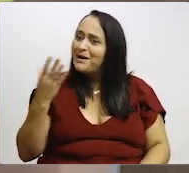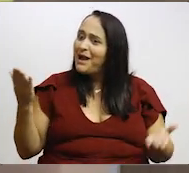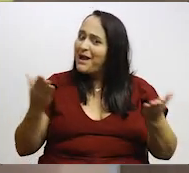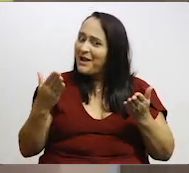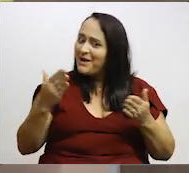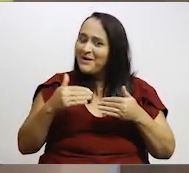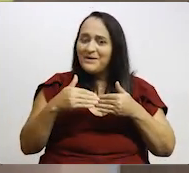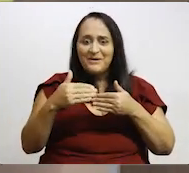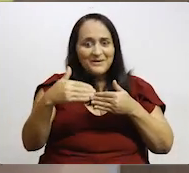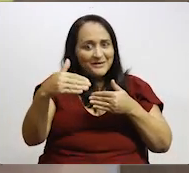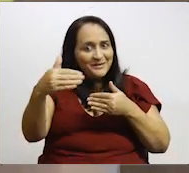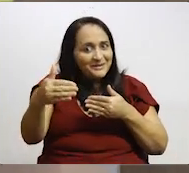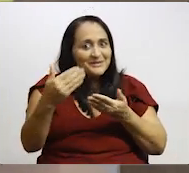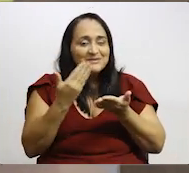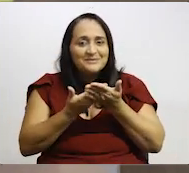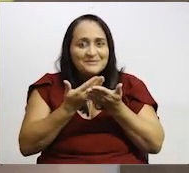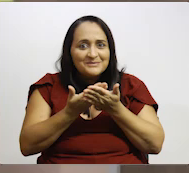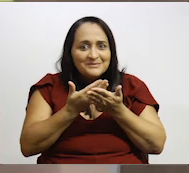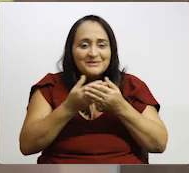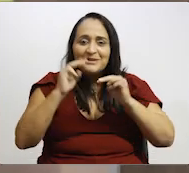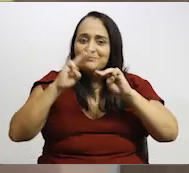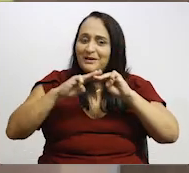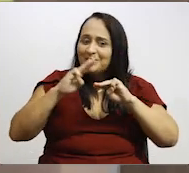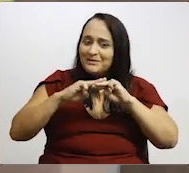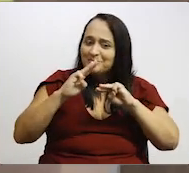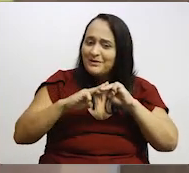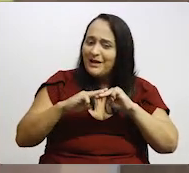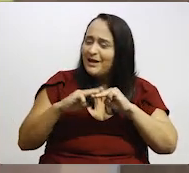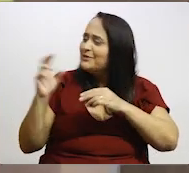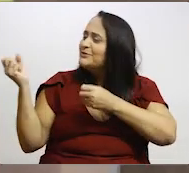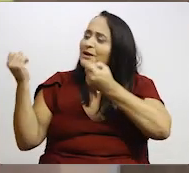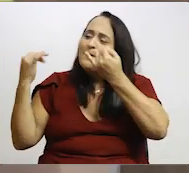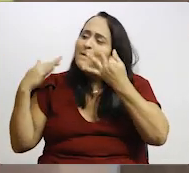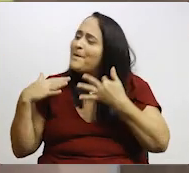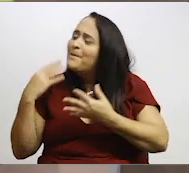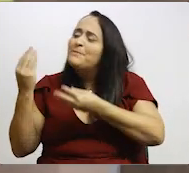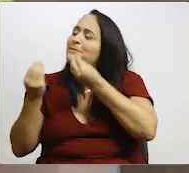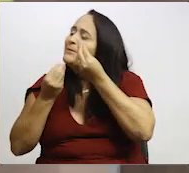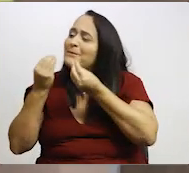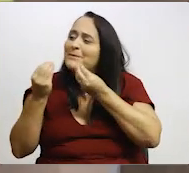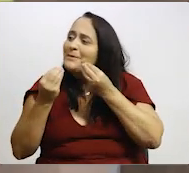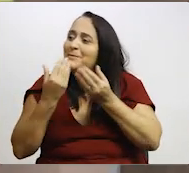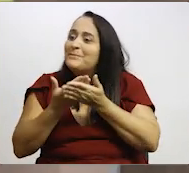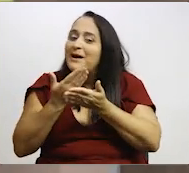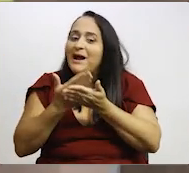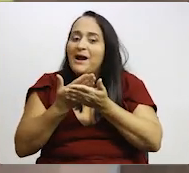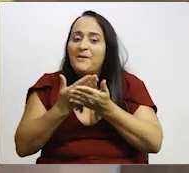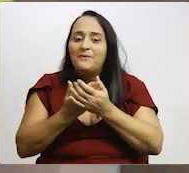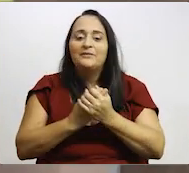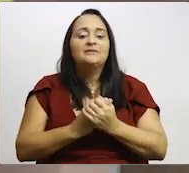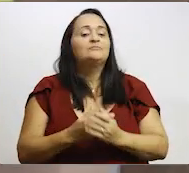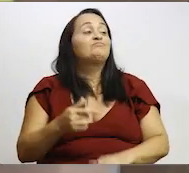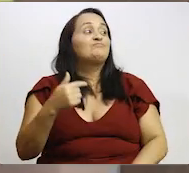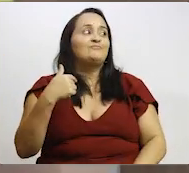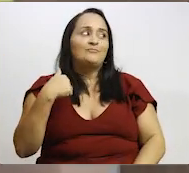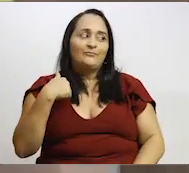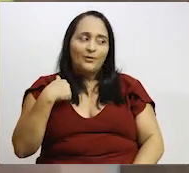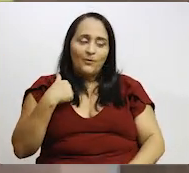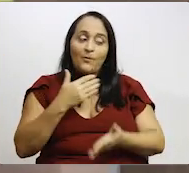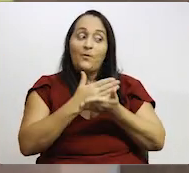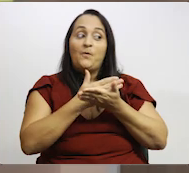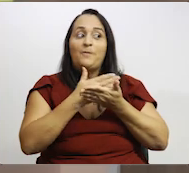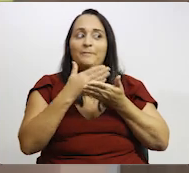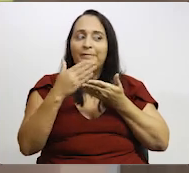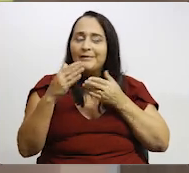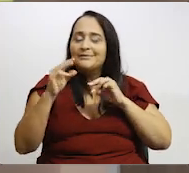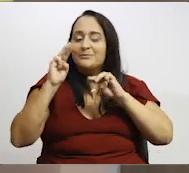didática de matemática, não é? Tô tão animada, Carol. Conte pra gente qual vai ser o tema, como vão ser essas aulas. Olha, eu comecei com um